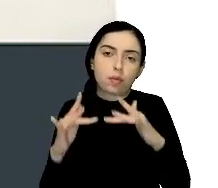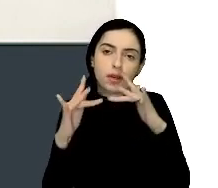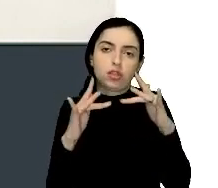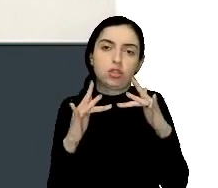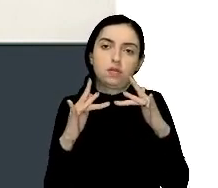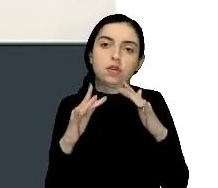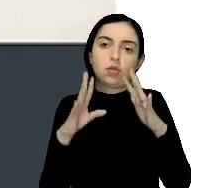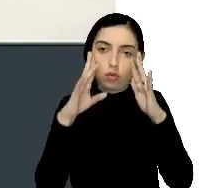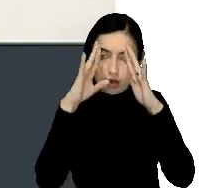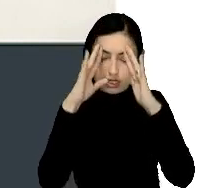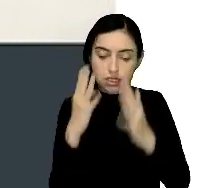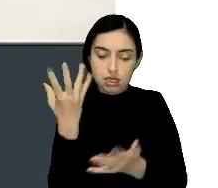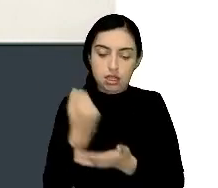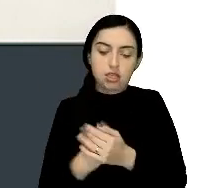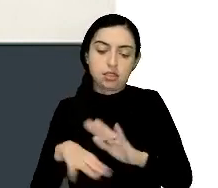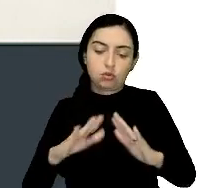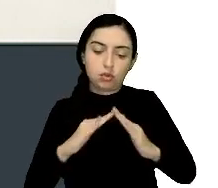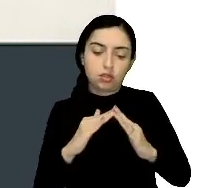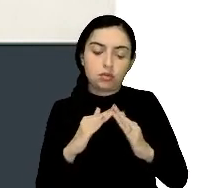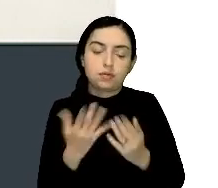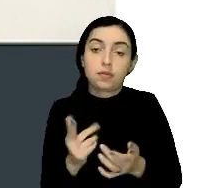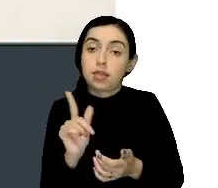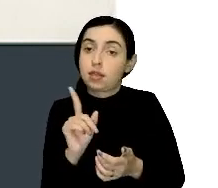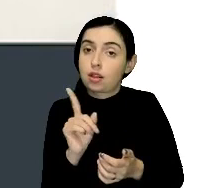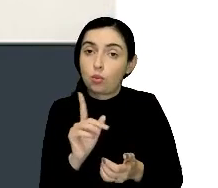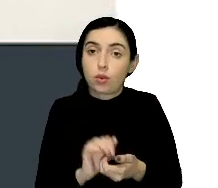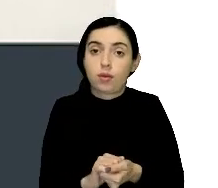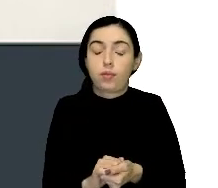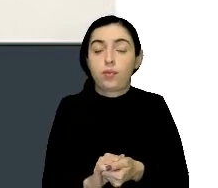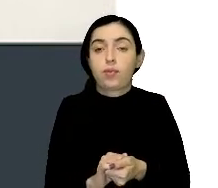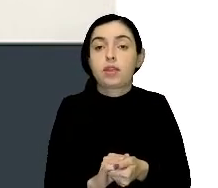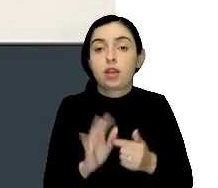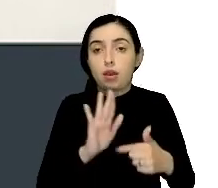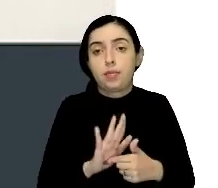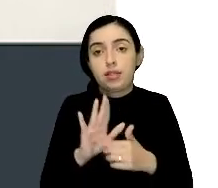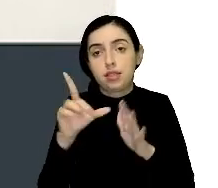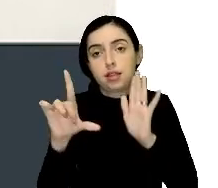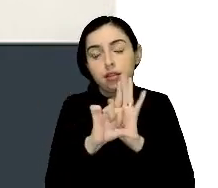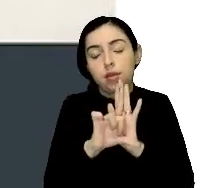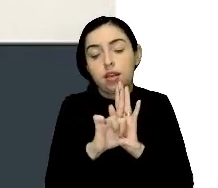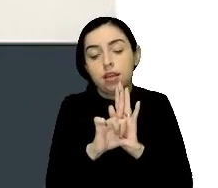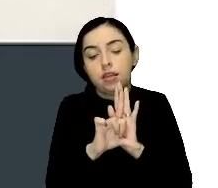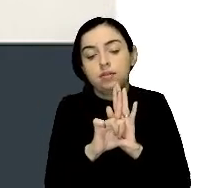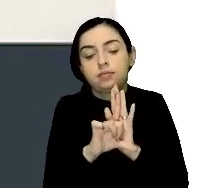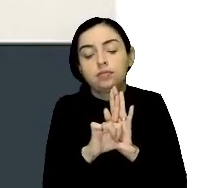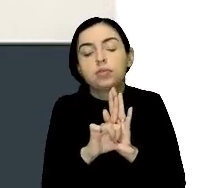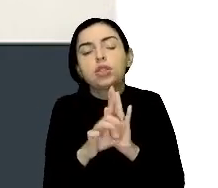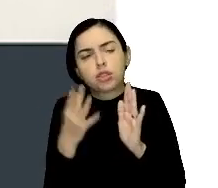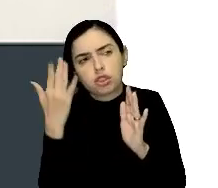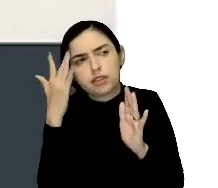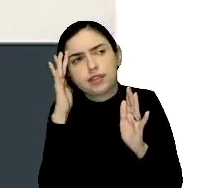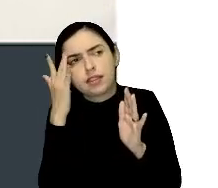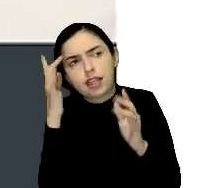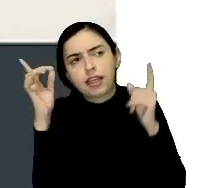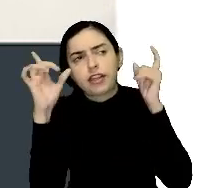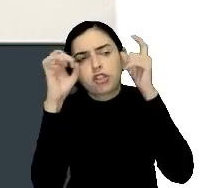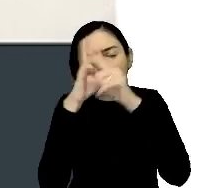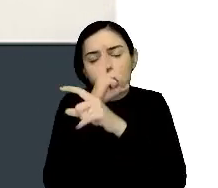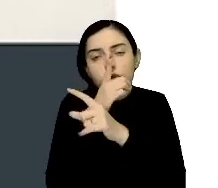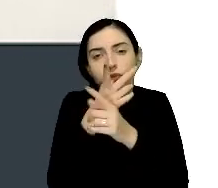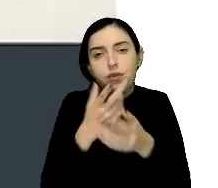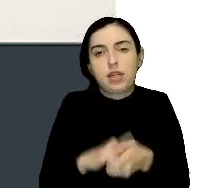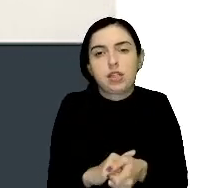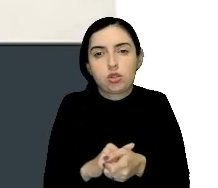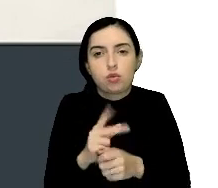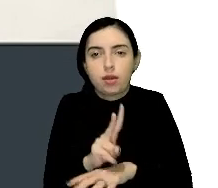autorização de residência que ela tem. Não é isso que é colocado na lei. É colocado que a gente reconhece que é difícil